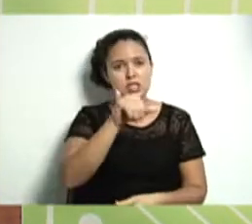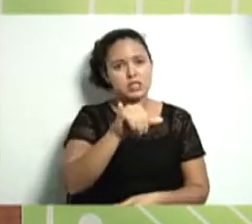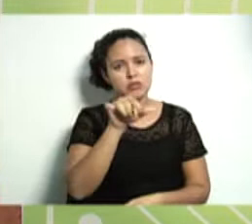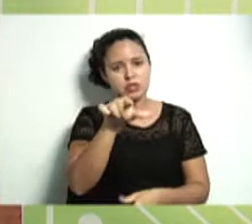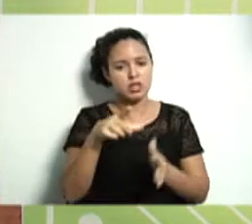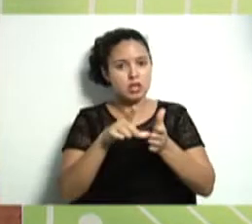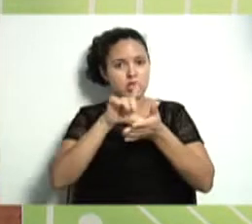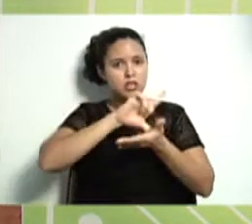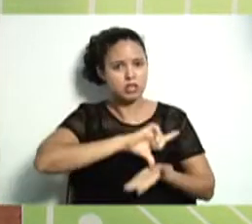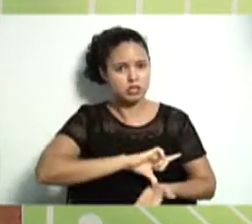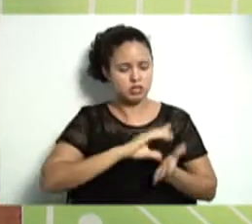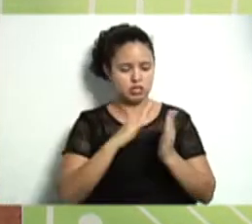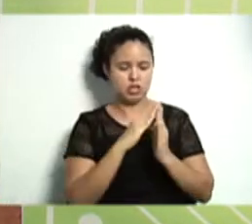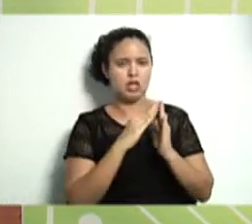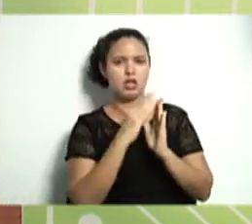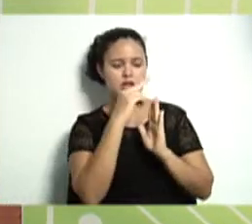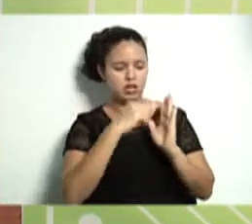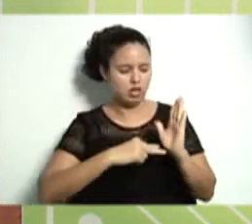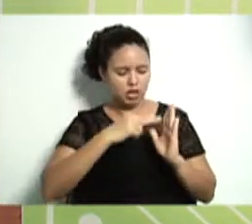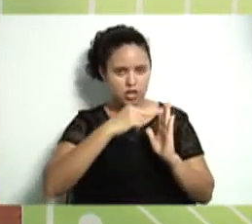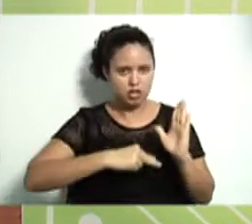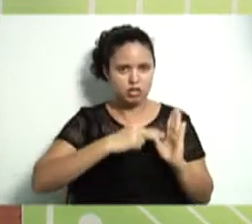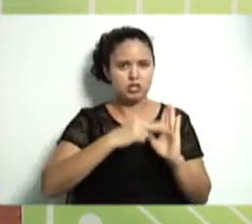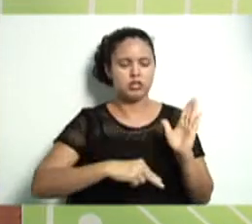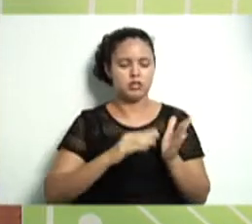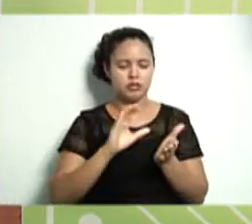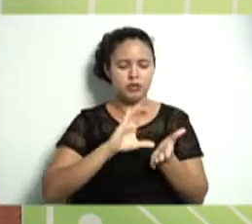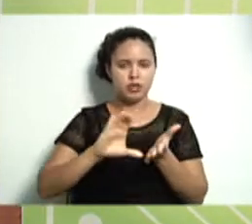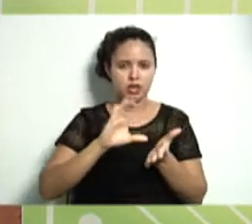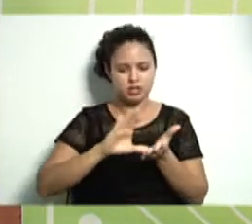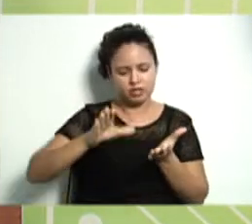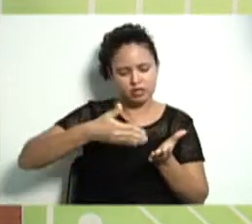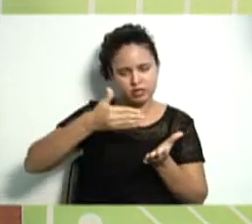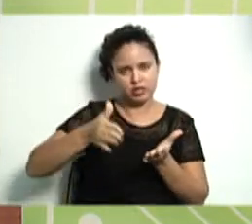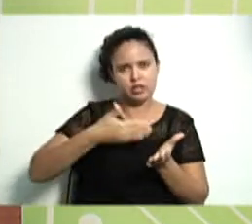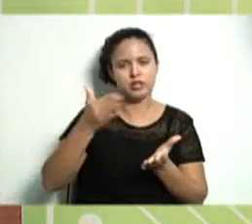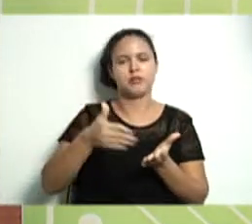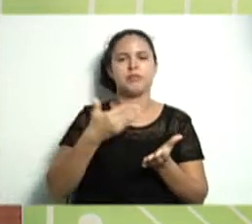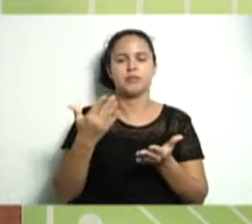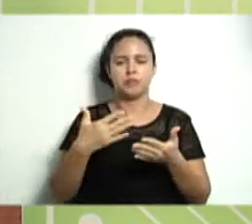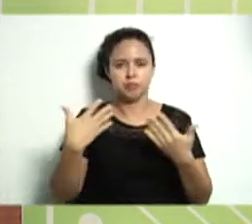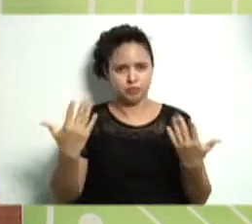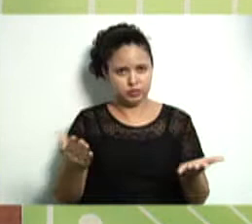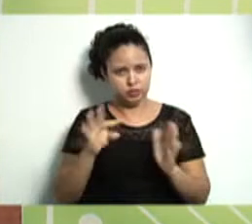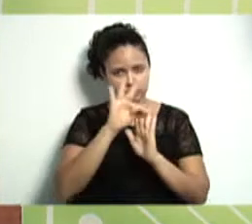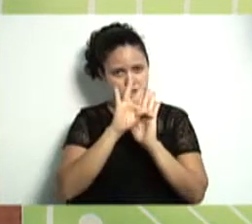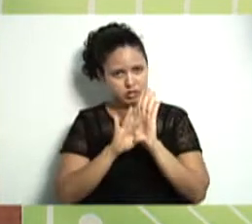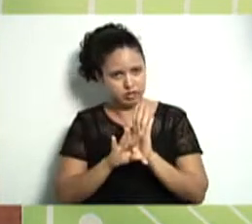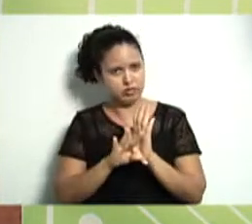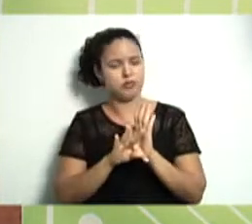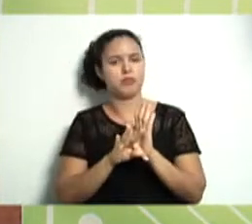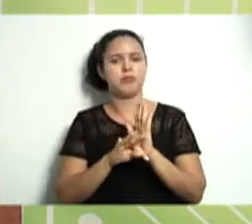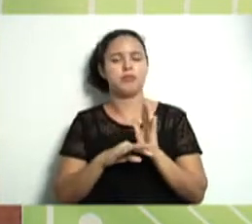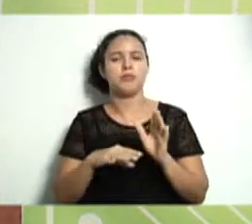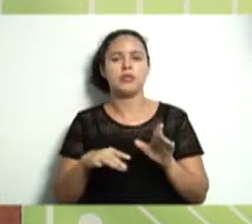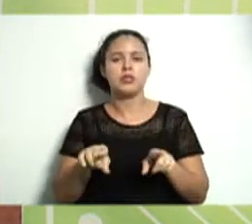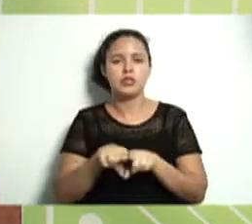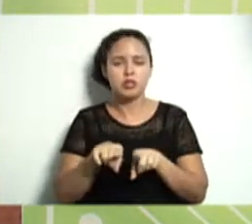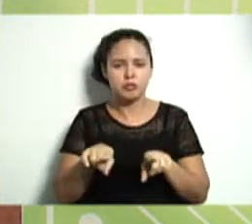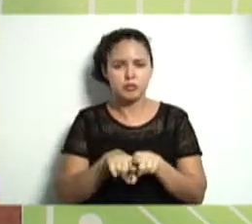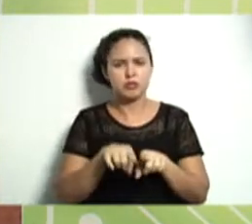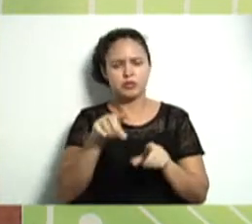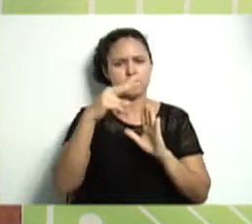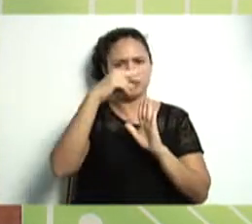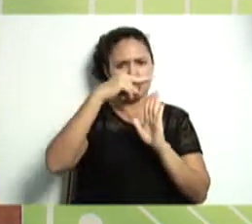vocês já tiverem realizado a leitura do texto indicado. E se vocês, além